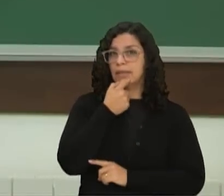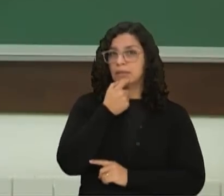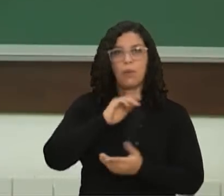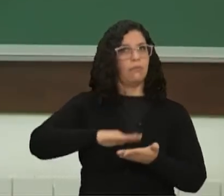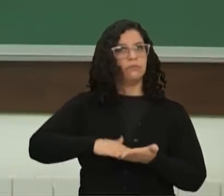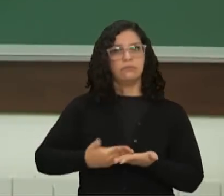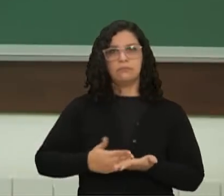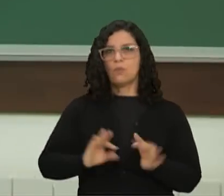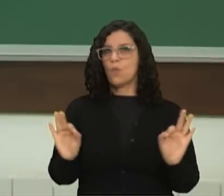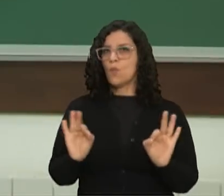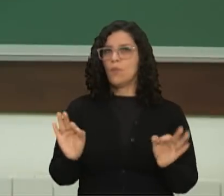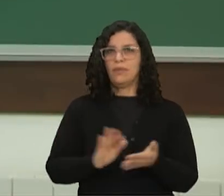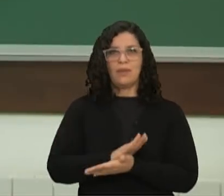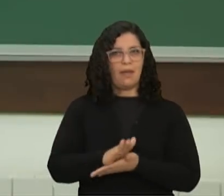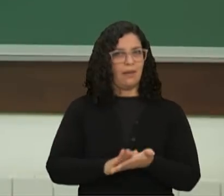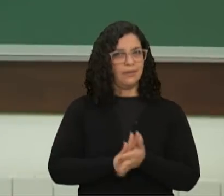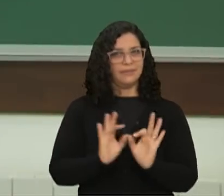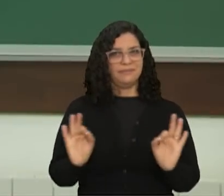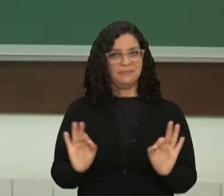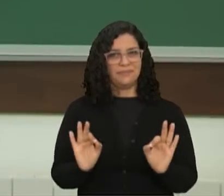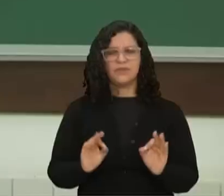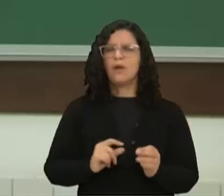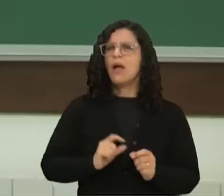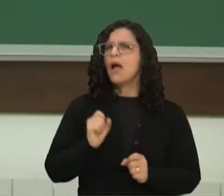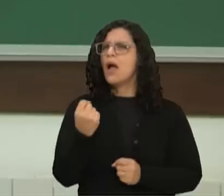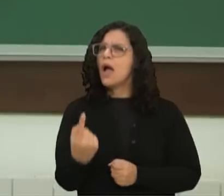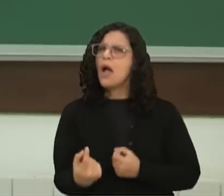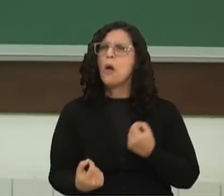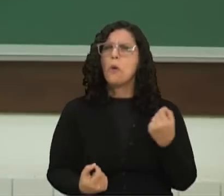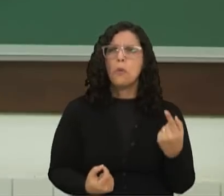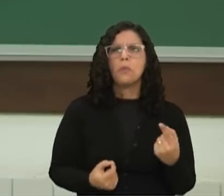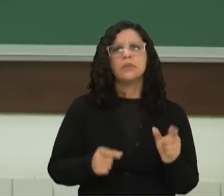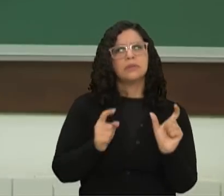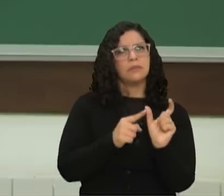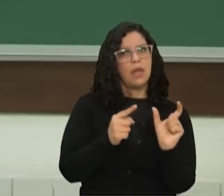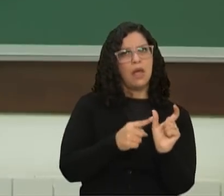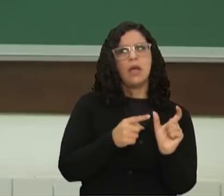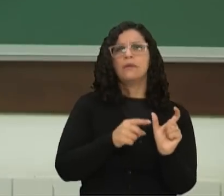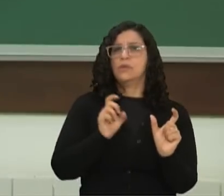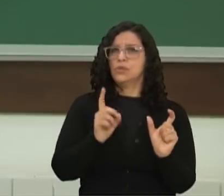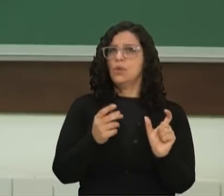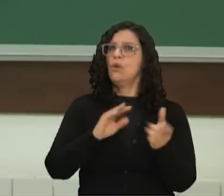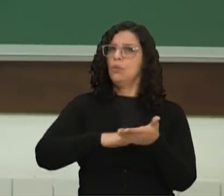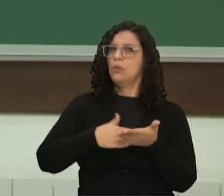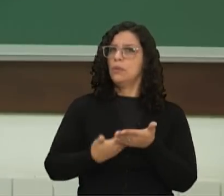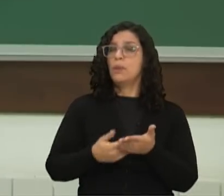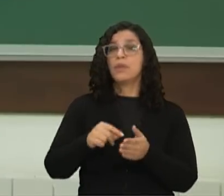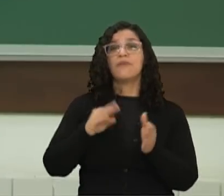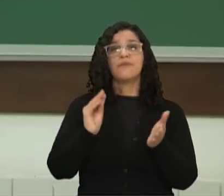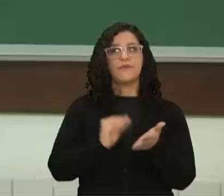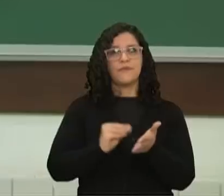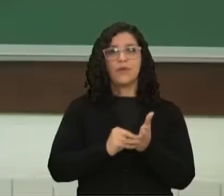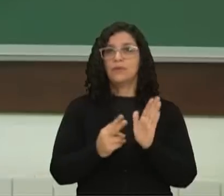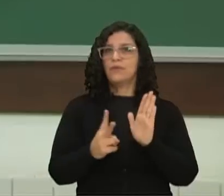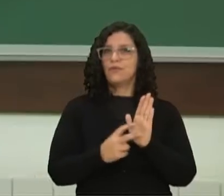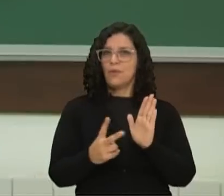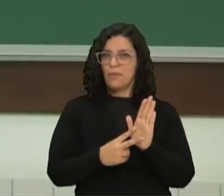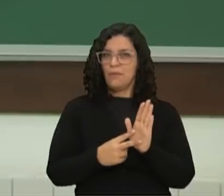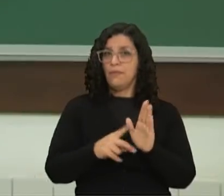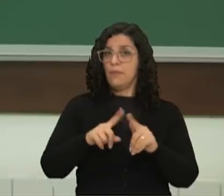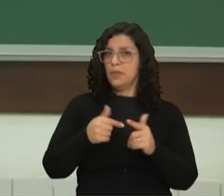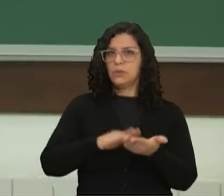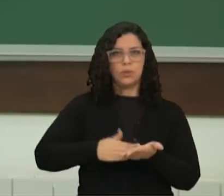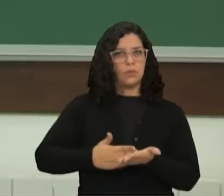vou fazer a tradução dela completa, tá? Vou traduzir aquilo que eu acho que é necessário, que vocês talvez não conheçam muito o vocabulário.